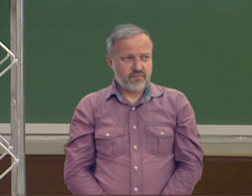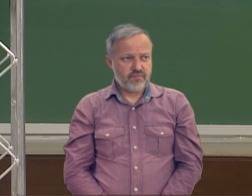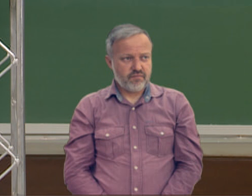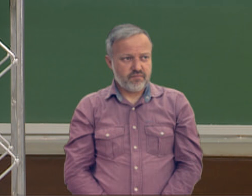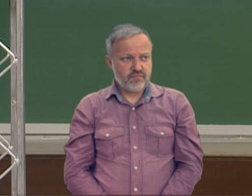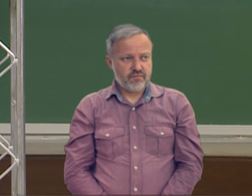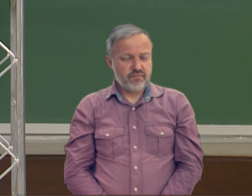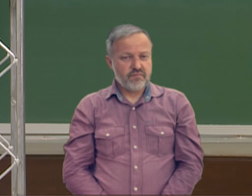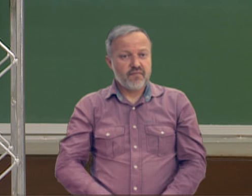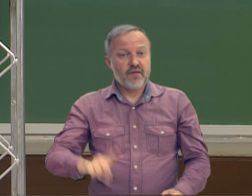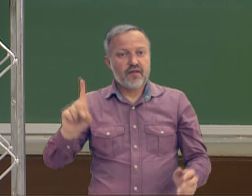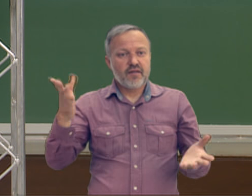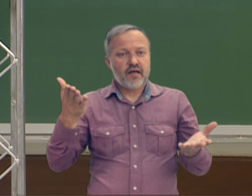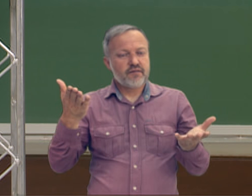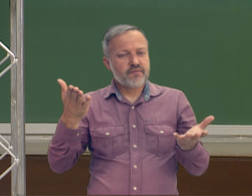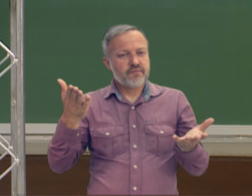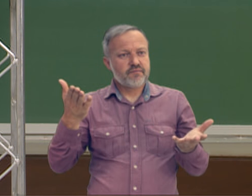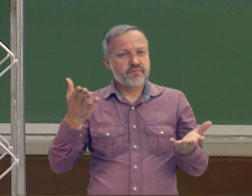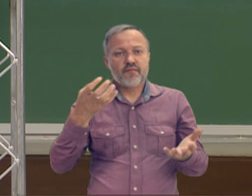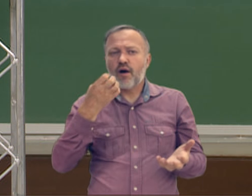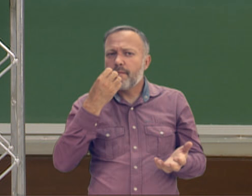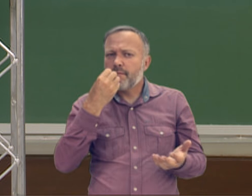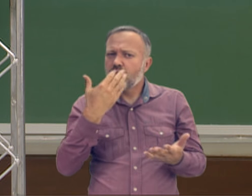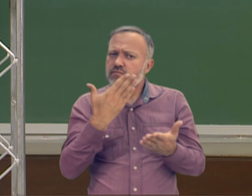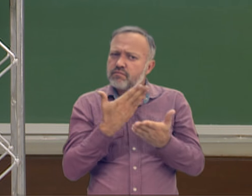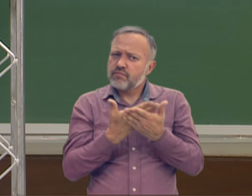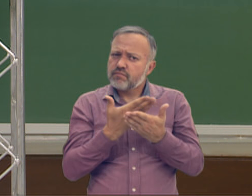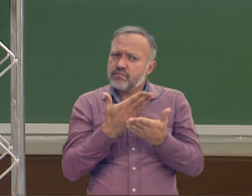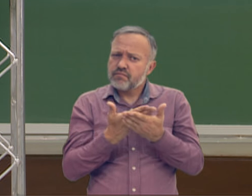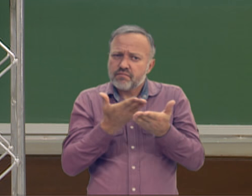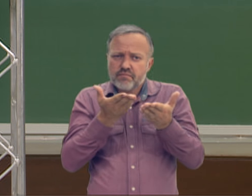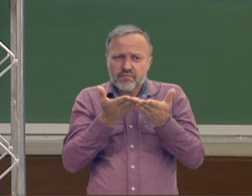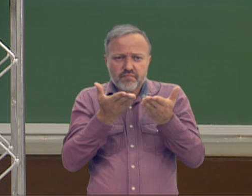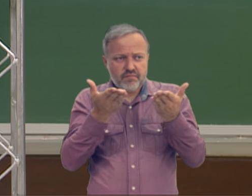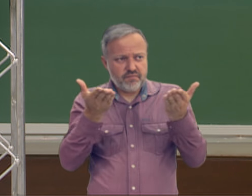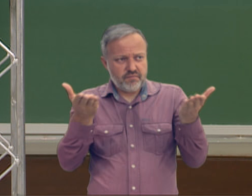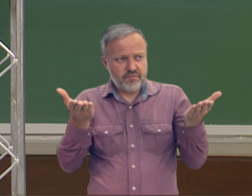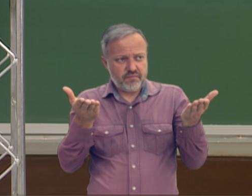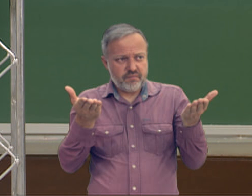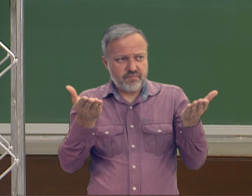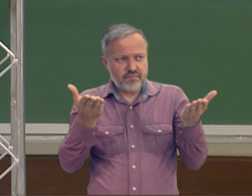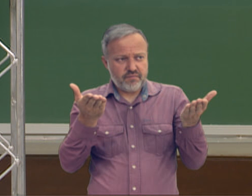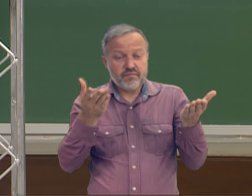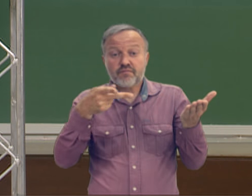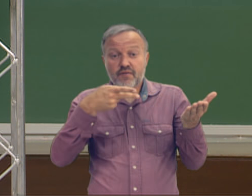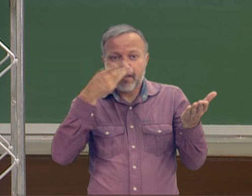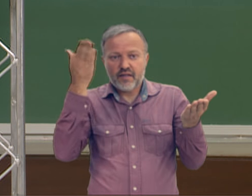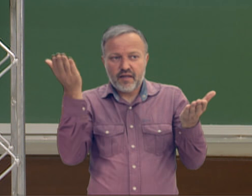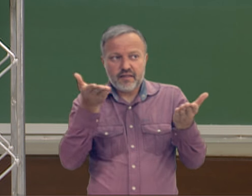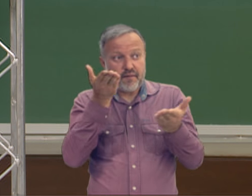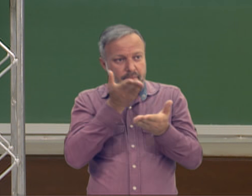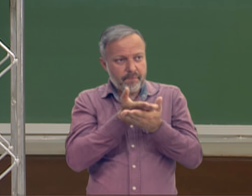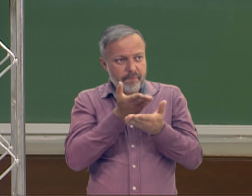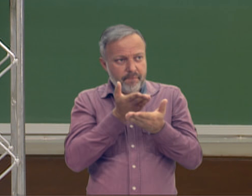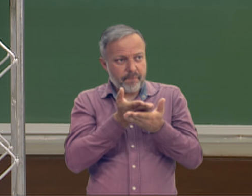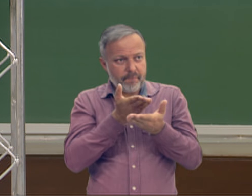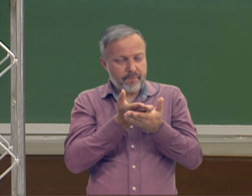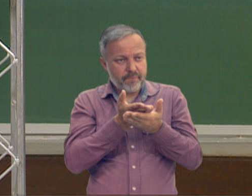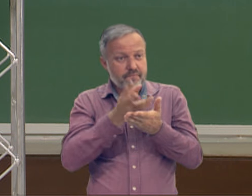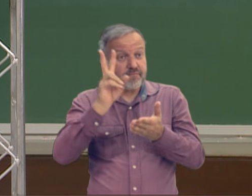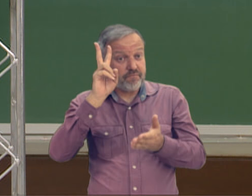E eu quero desejar para vocês um bom estudo e ainda falar que essa aula continuou